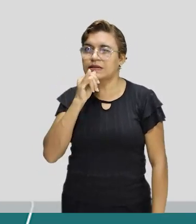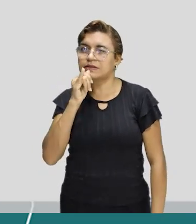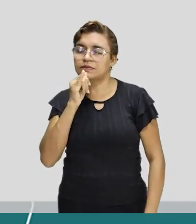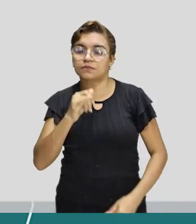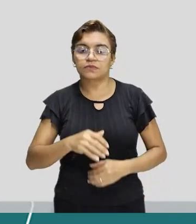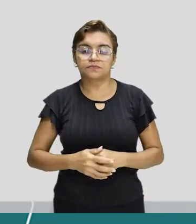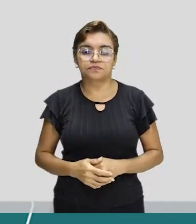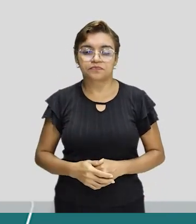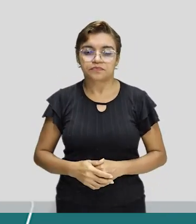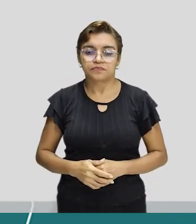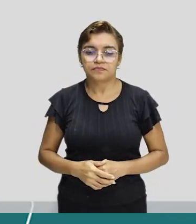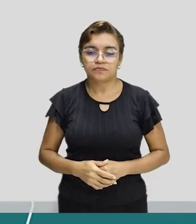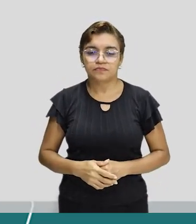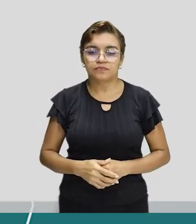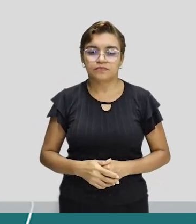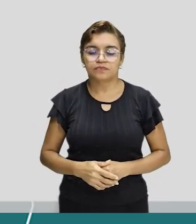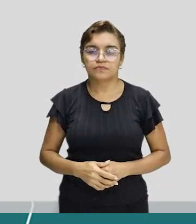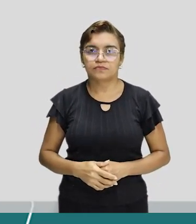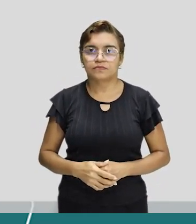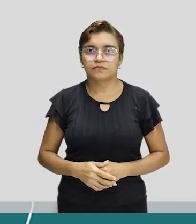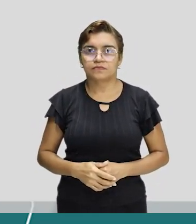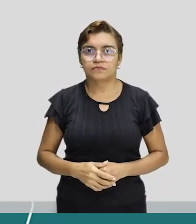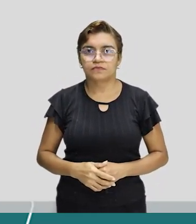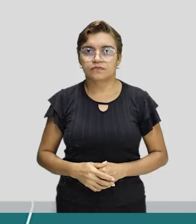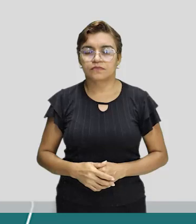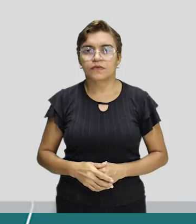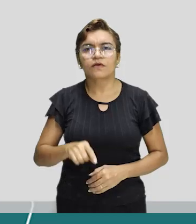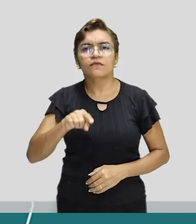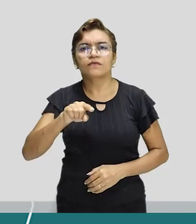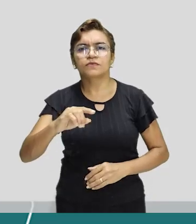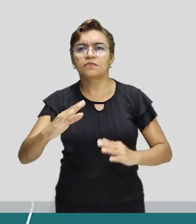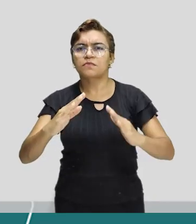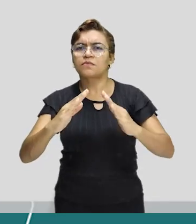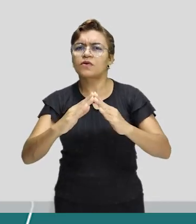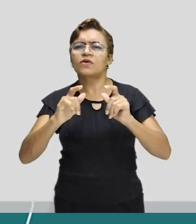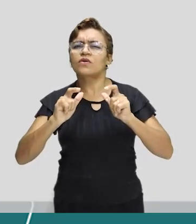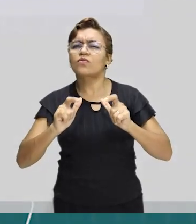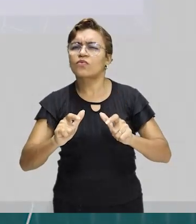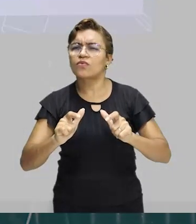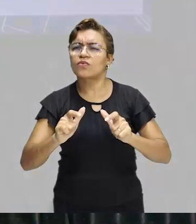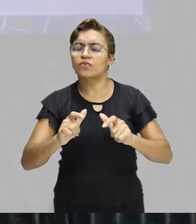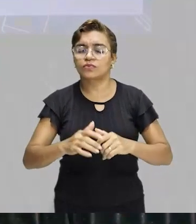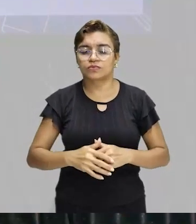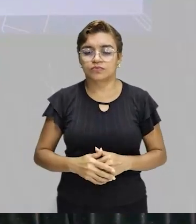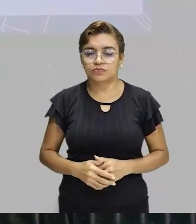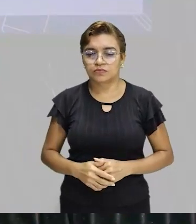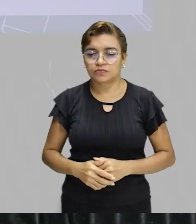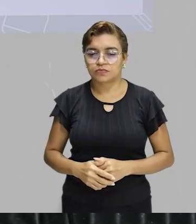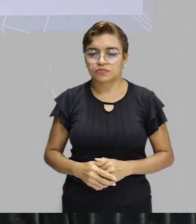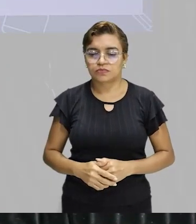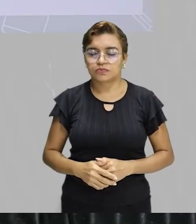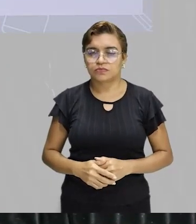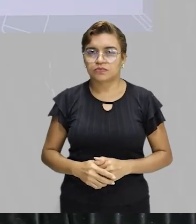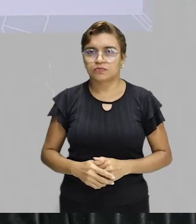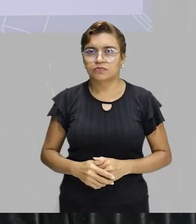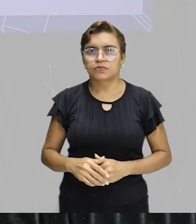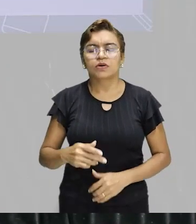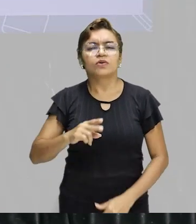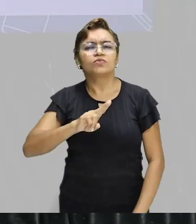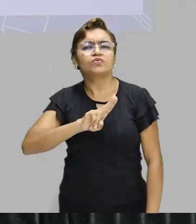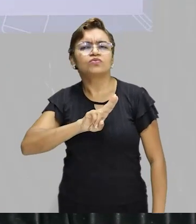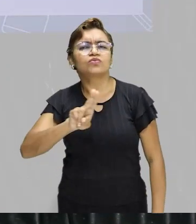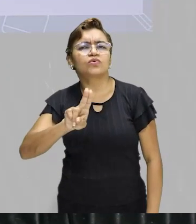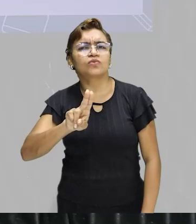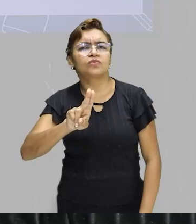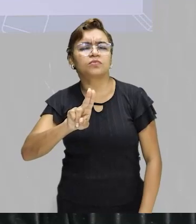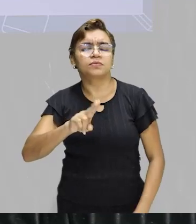pergunta. Where do you live? Onde você mora? What is your name? Qual é o seu nome? What